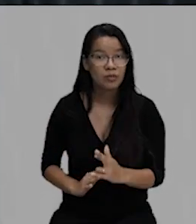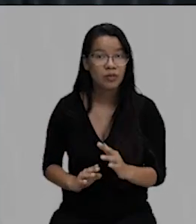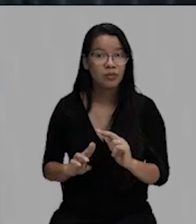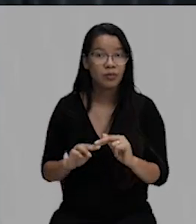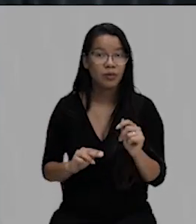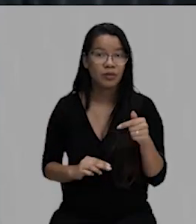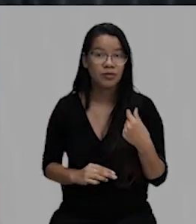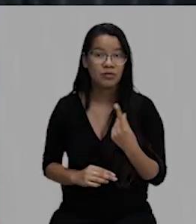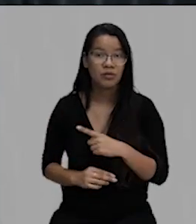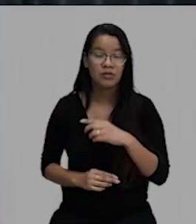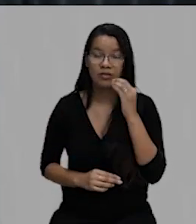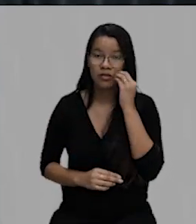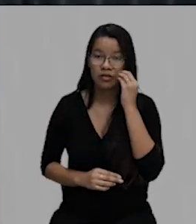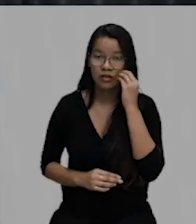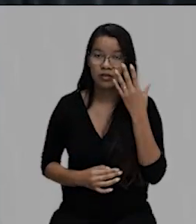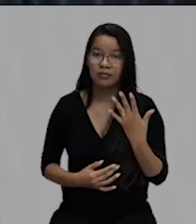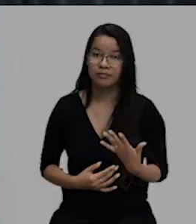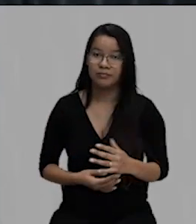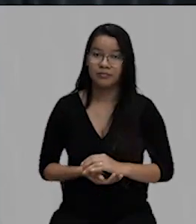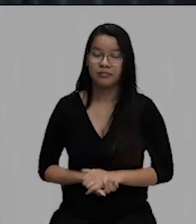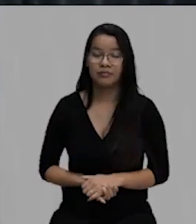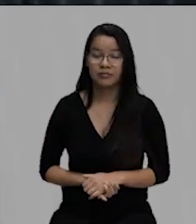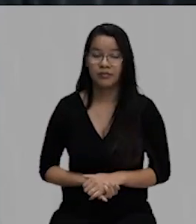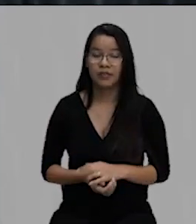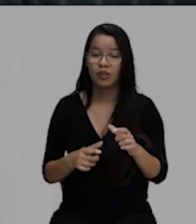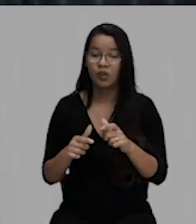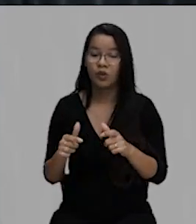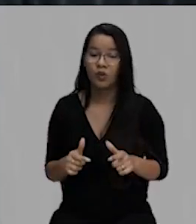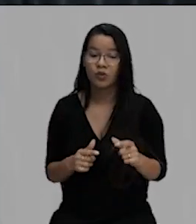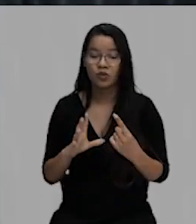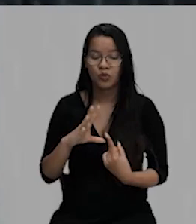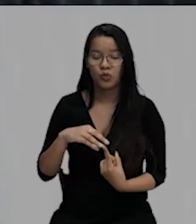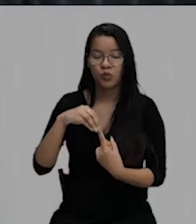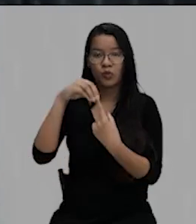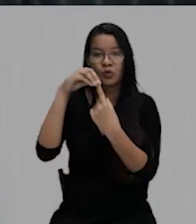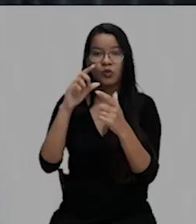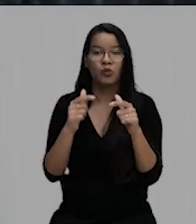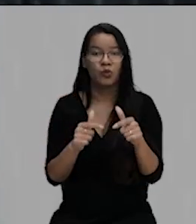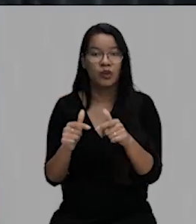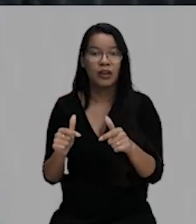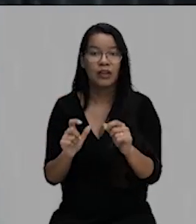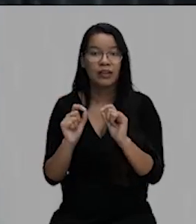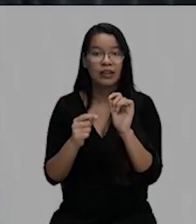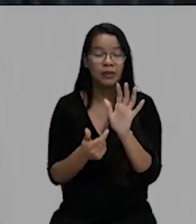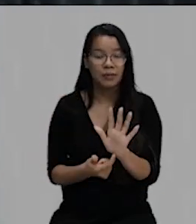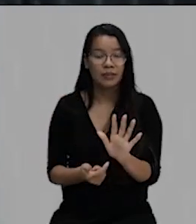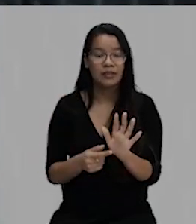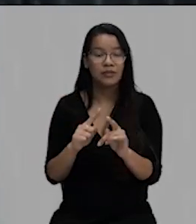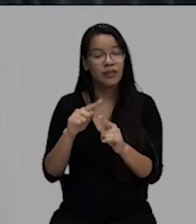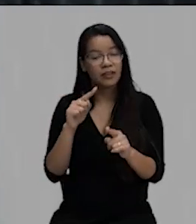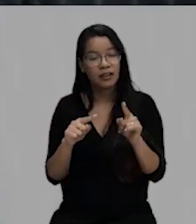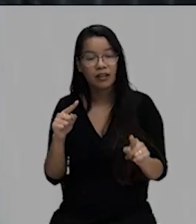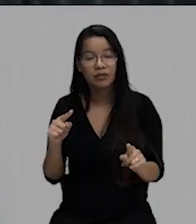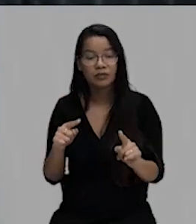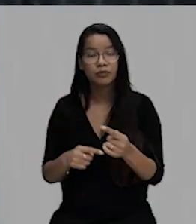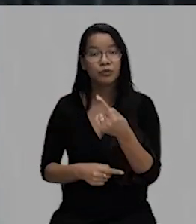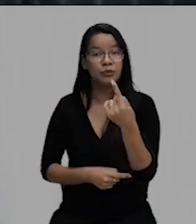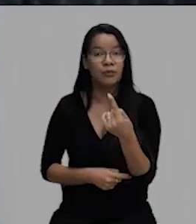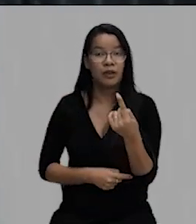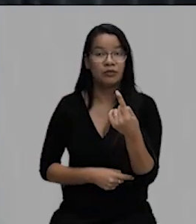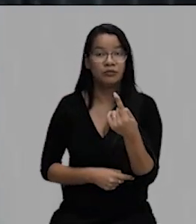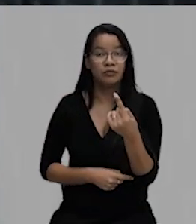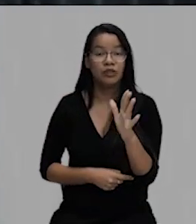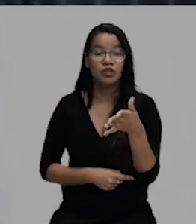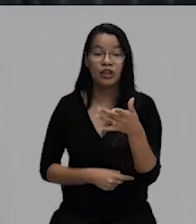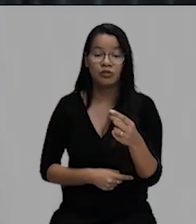esse motivo nós testamos. Nesse caso aqui, aonde foi o único local que apareceu variável? No primeiro membro.